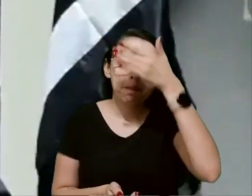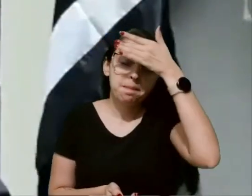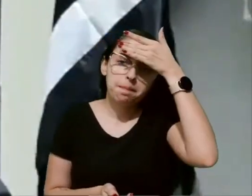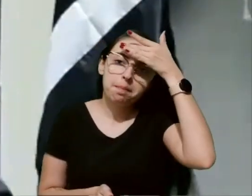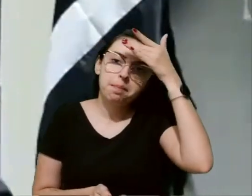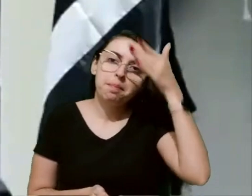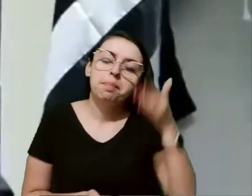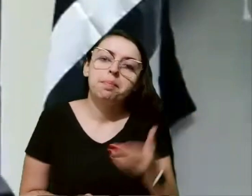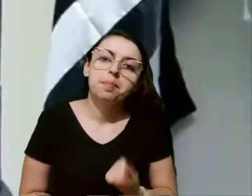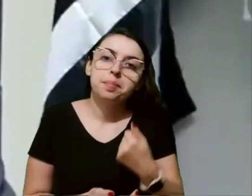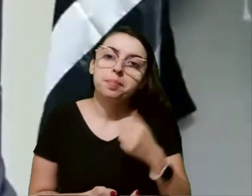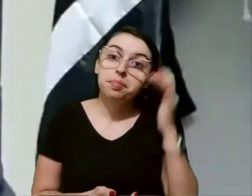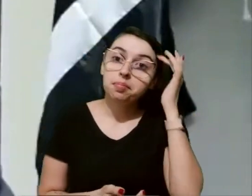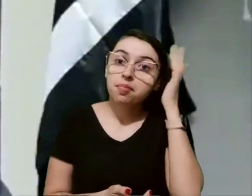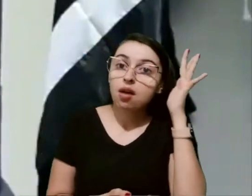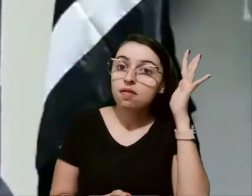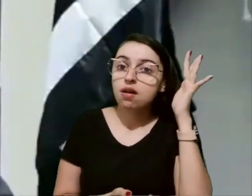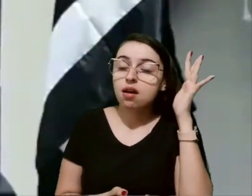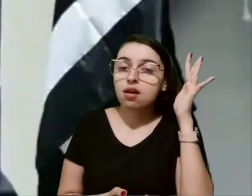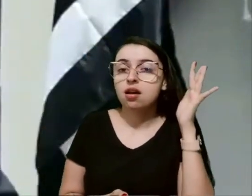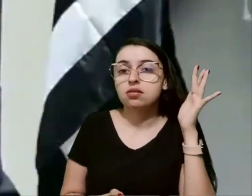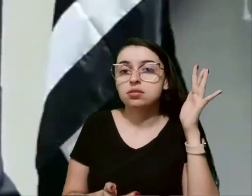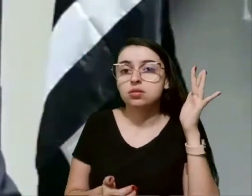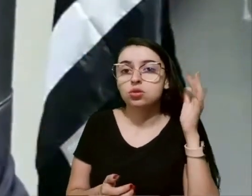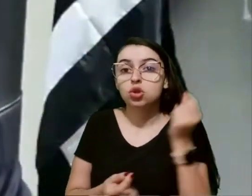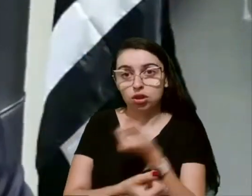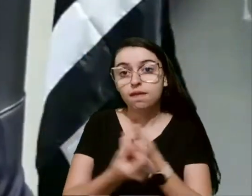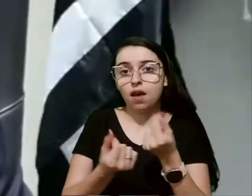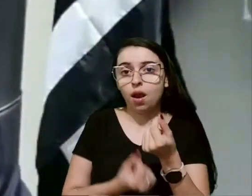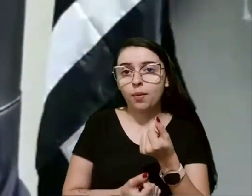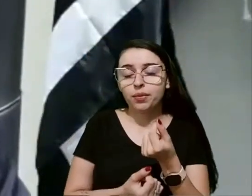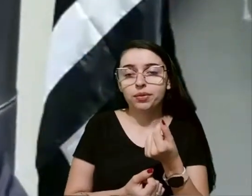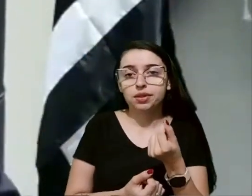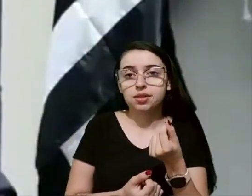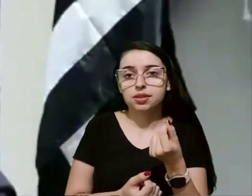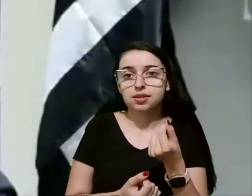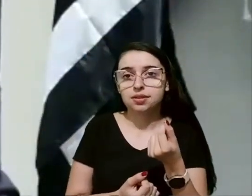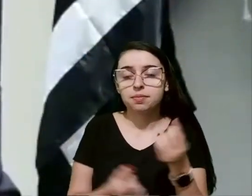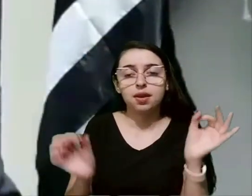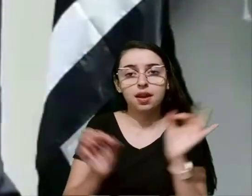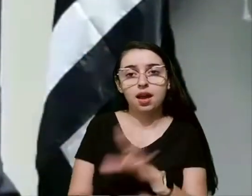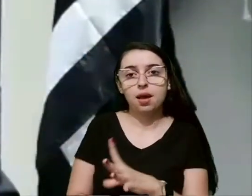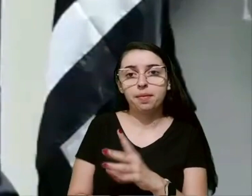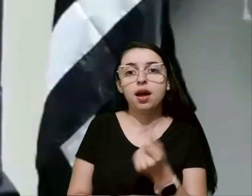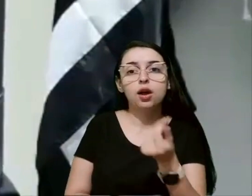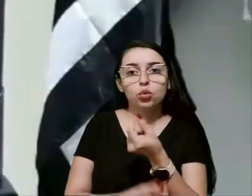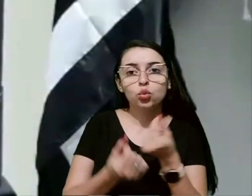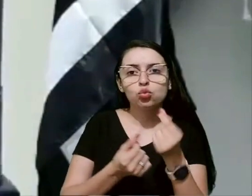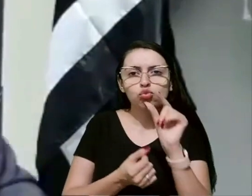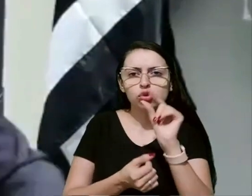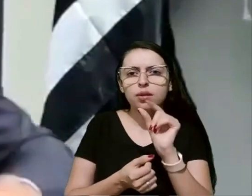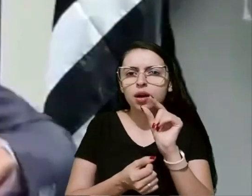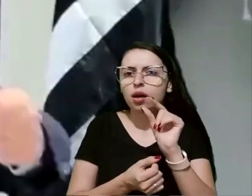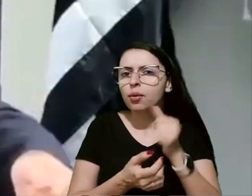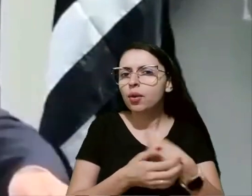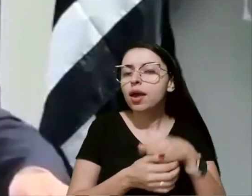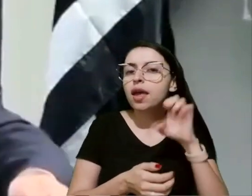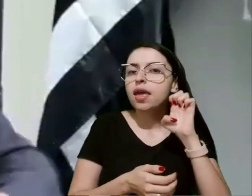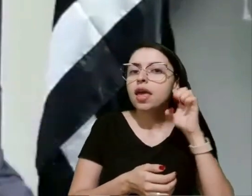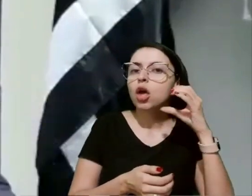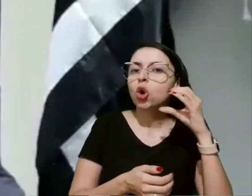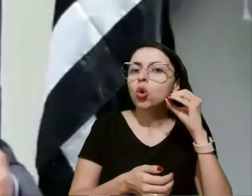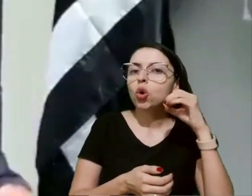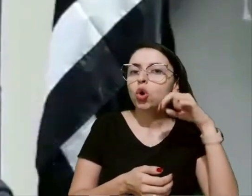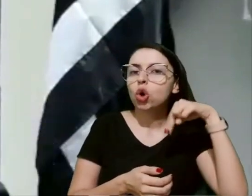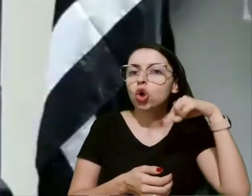clara. Você tem custos, né, para litigar, e custos econômicos, não só financeiros, não é só uma questão de você pagar